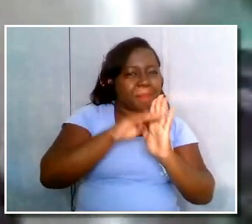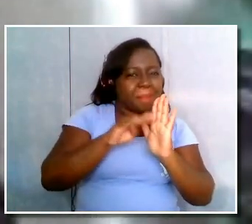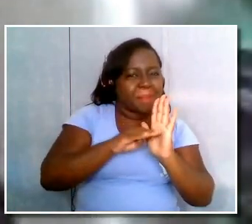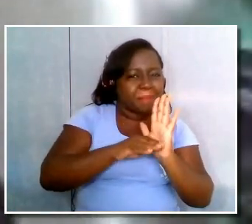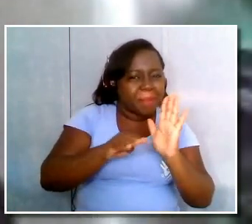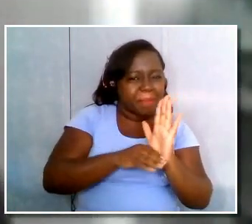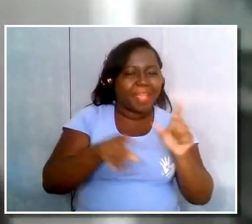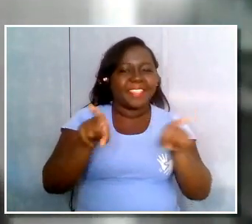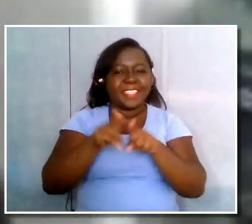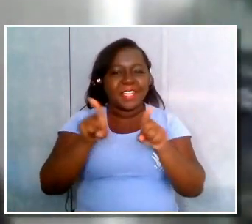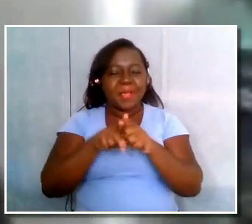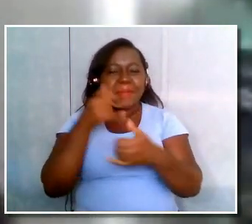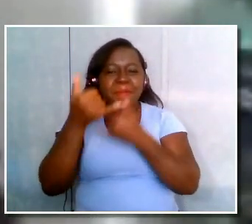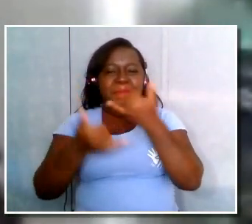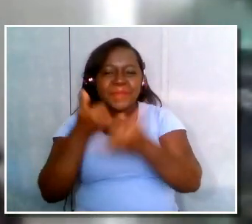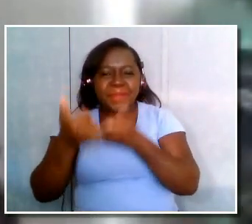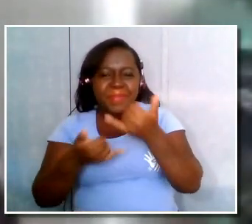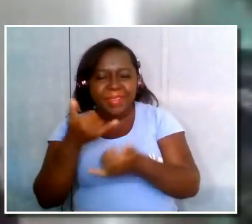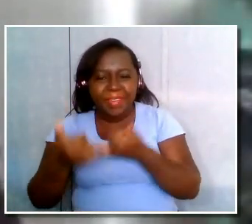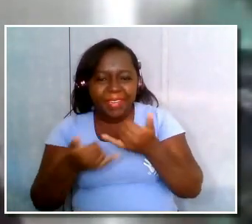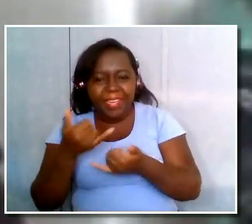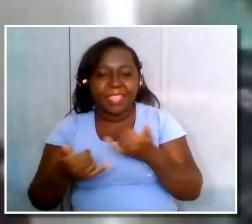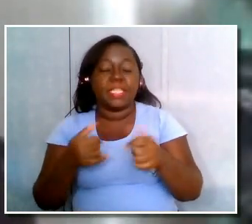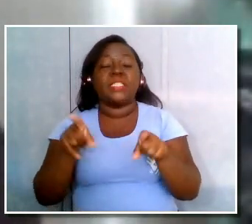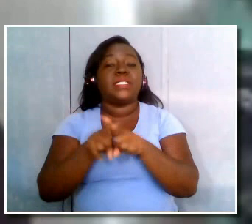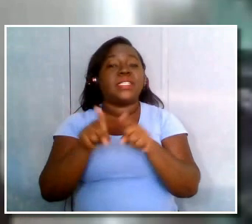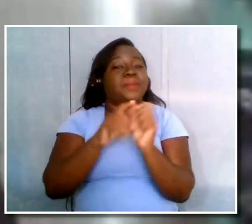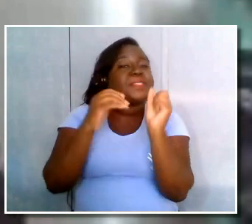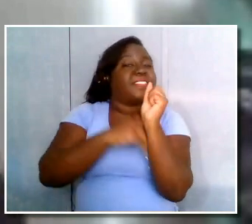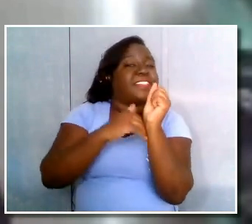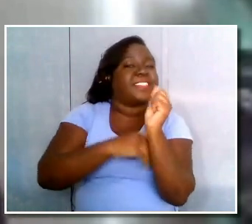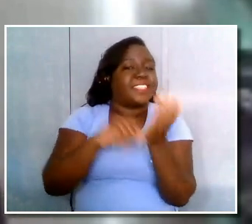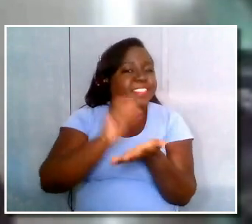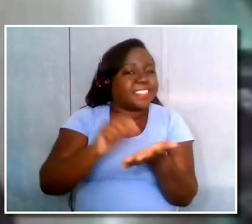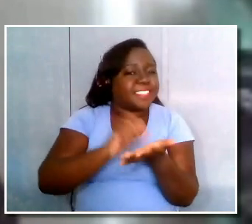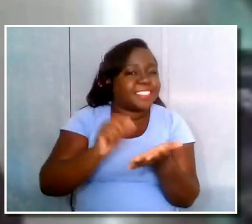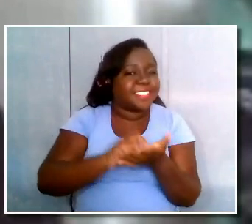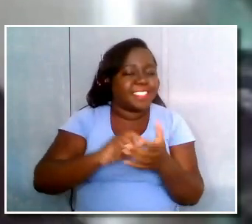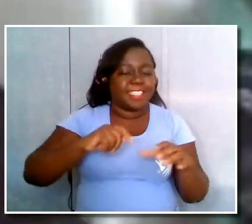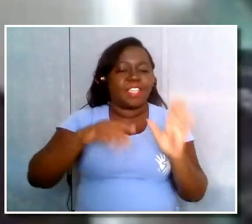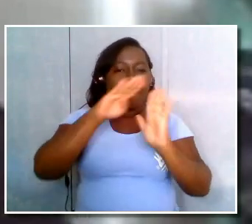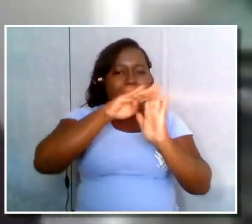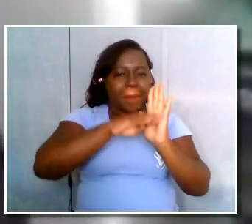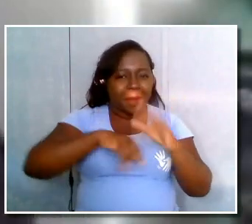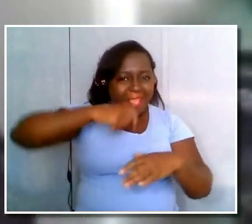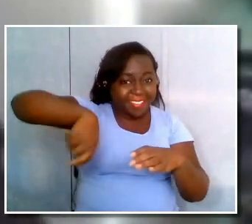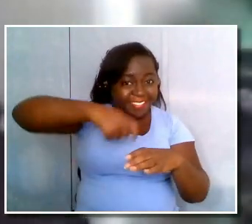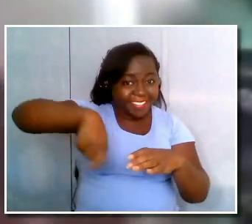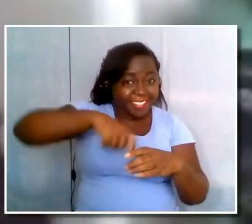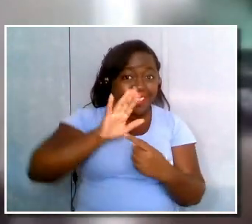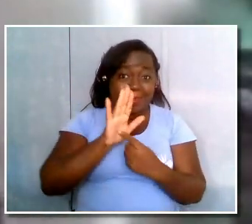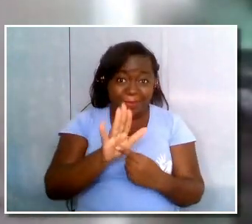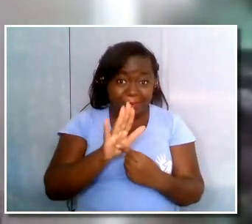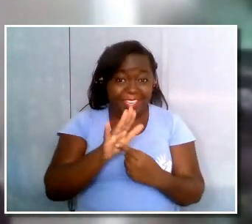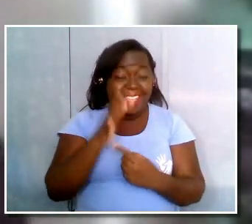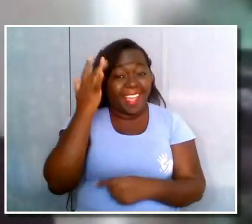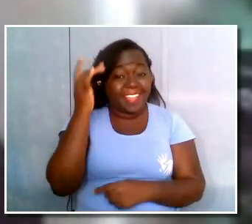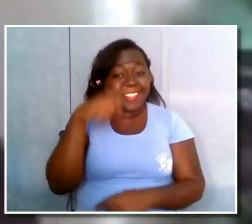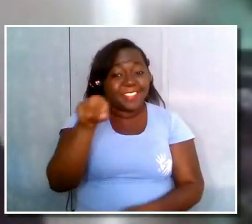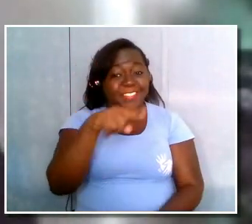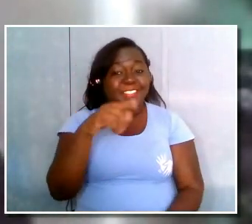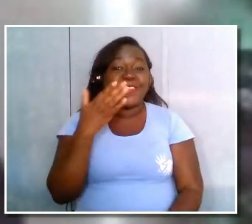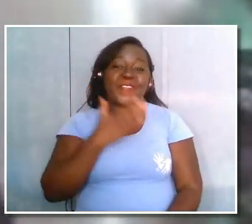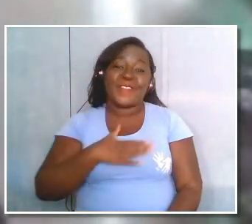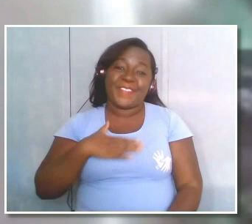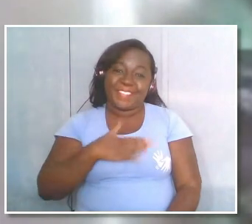e ainda uns segredinhos ainda de escrita de receita que eu vou apresentar para vocês, que eu acho que vocês vão gostar. Tudo adaptado.